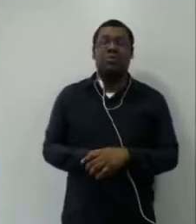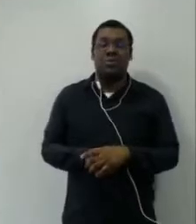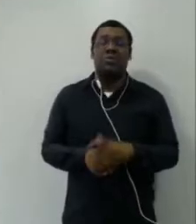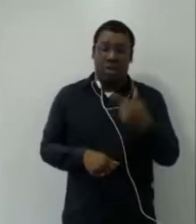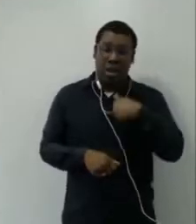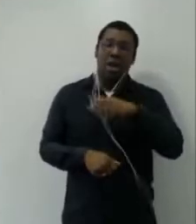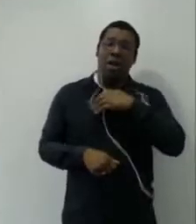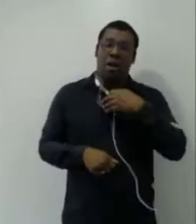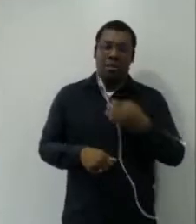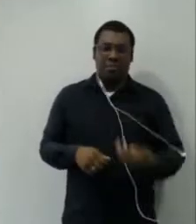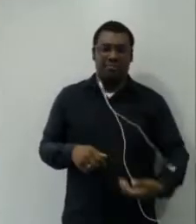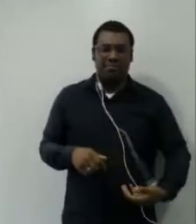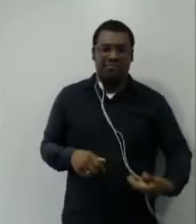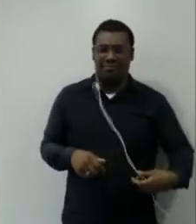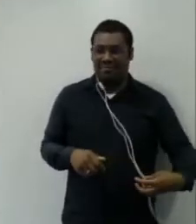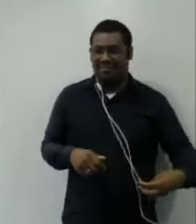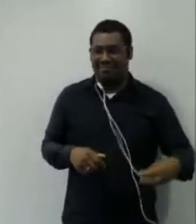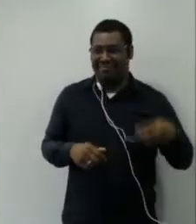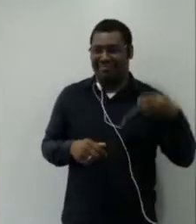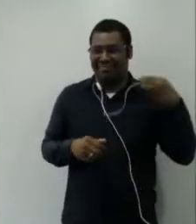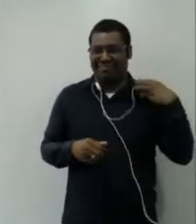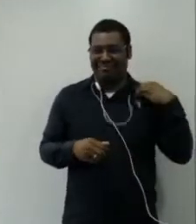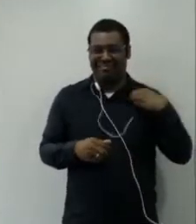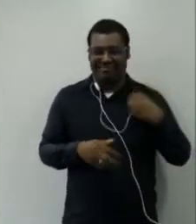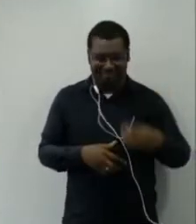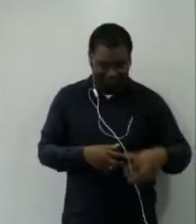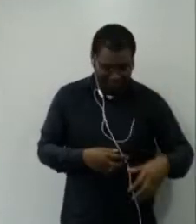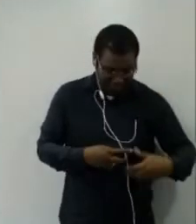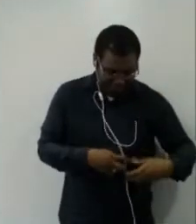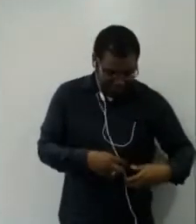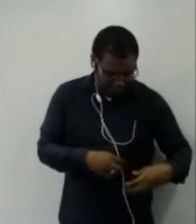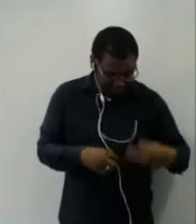E confesso que estou exaurido aqui